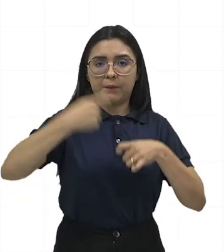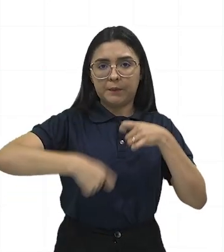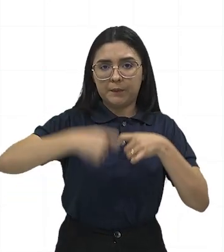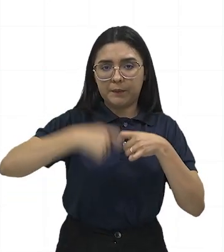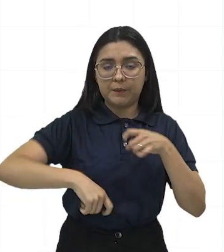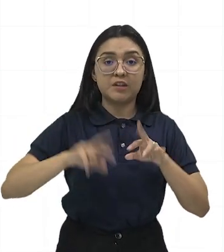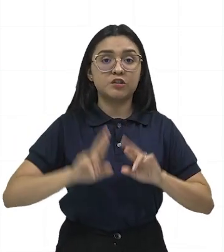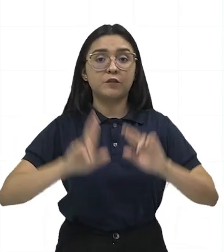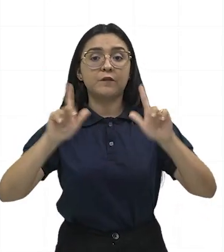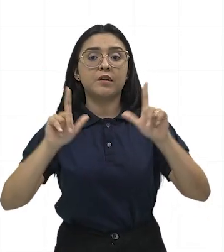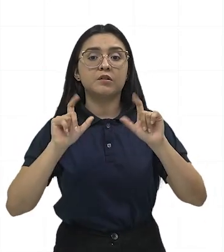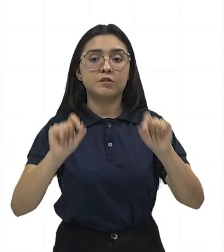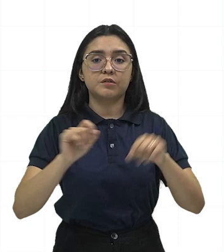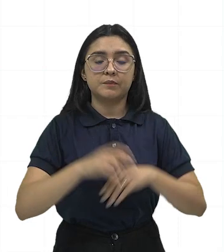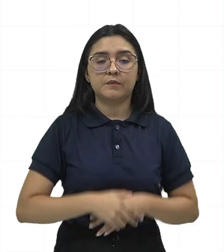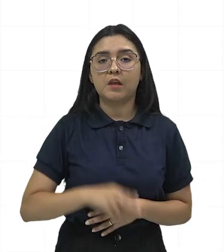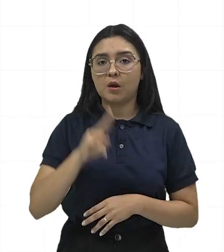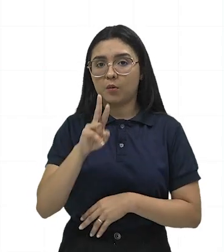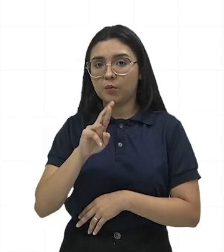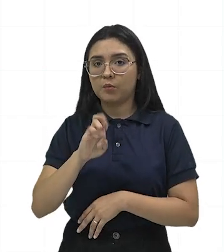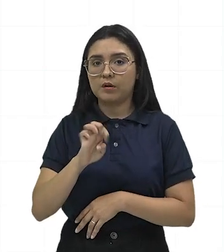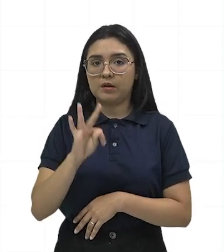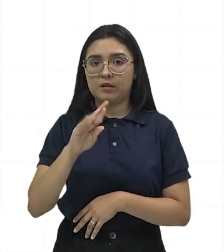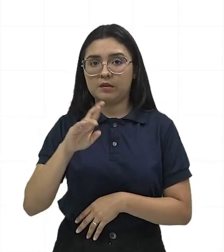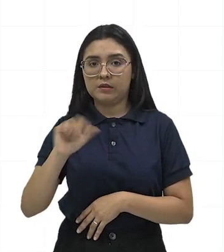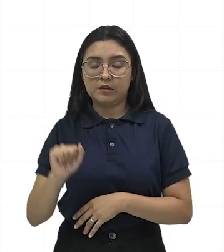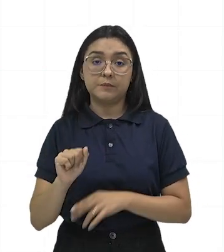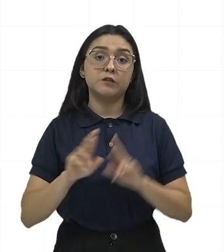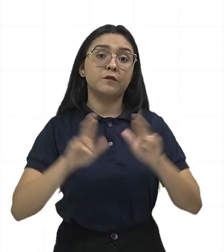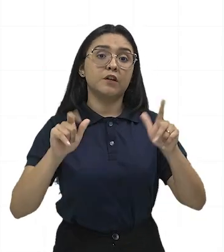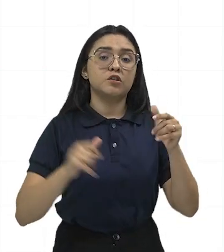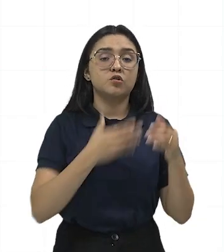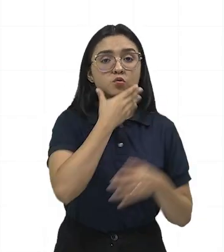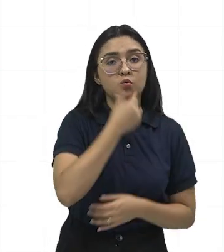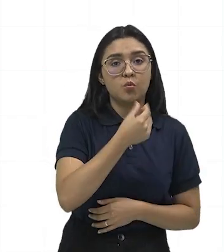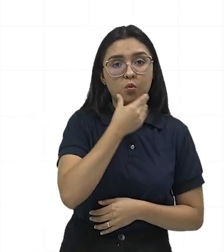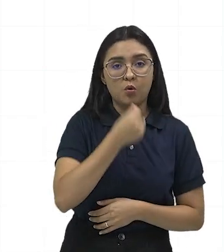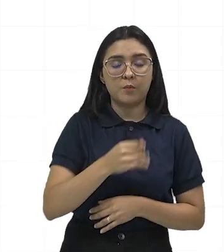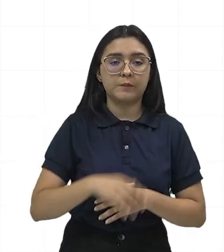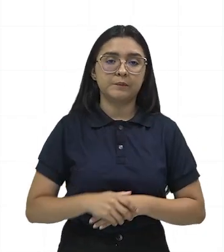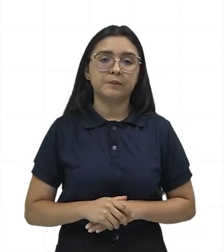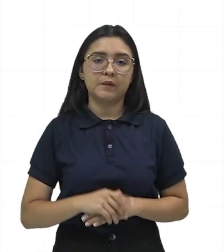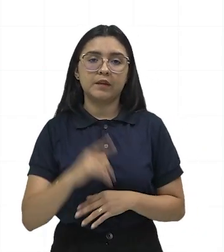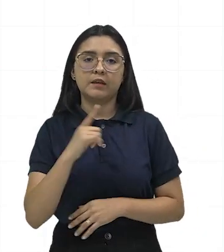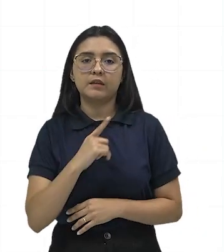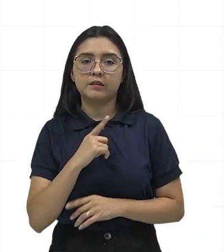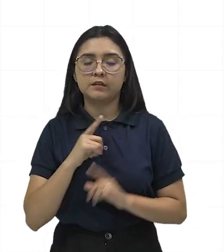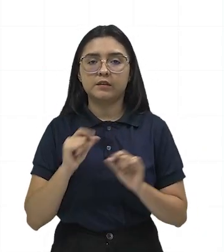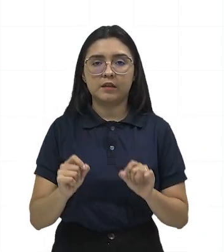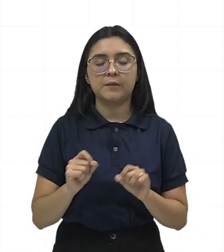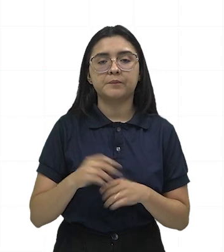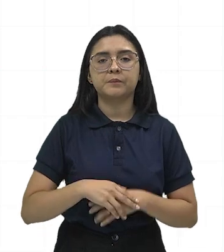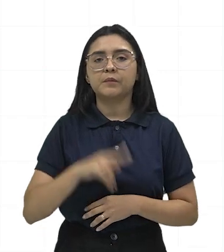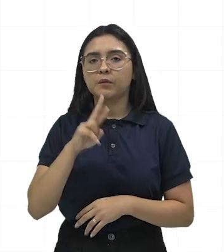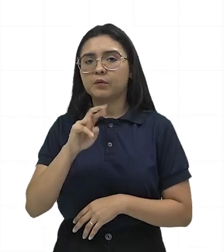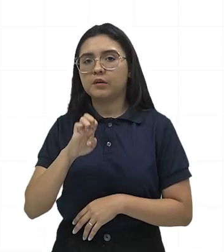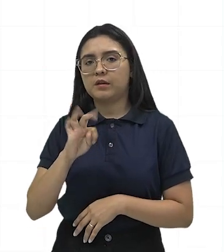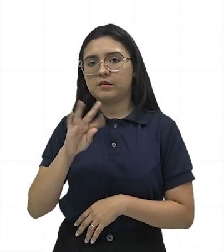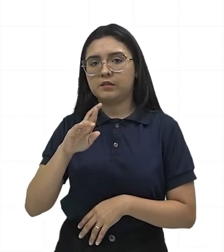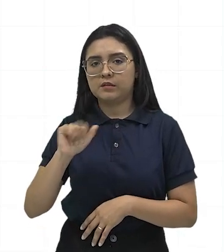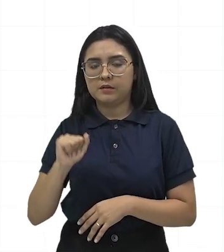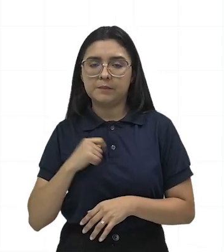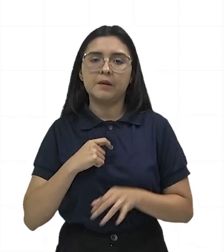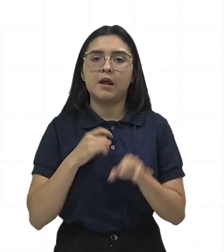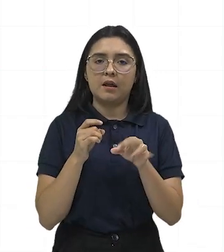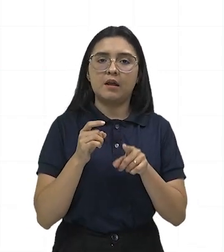canal diferente da uretra, diferente dos homens, que a uretra vai servir para tanto para eliminar ali o sêmen quanto